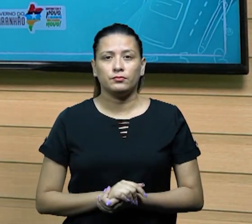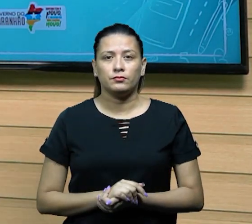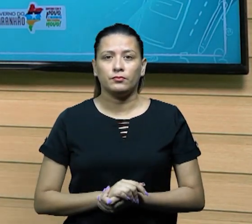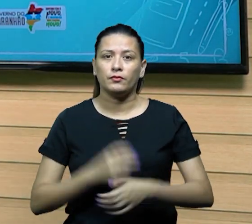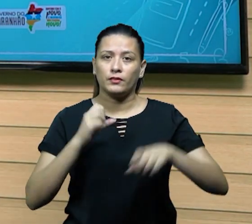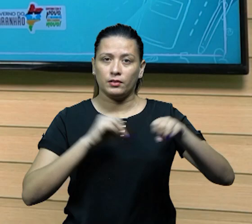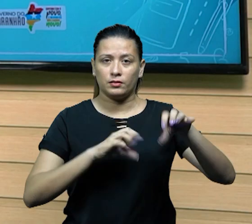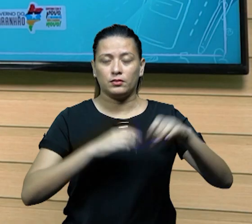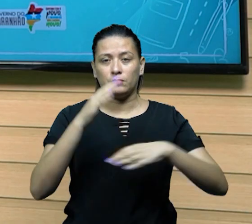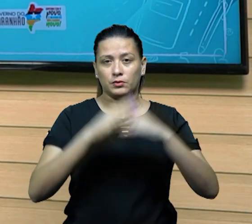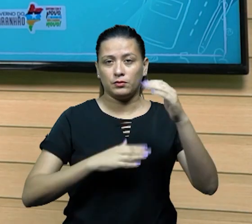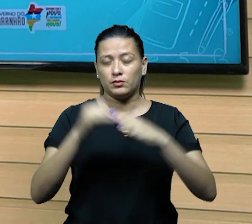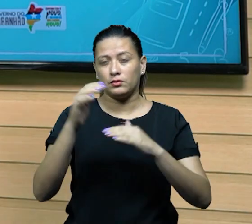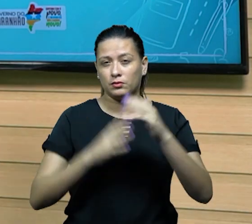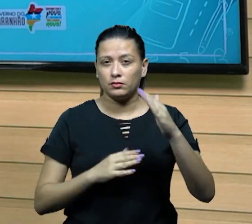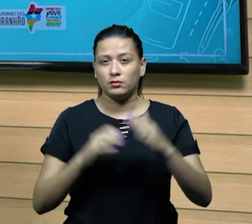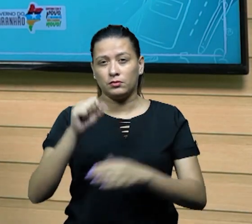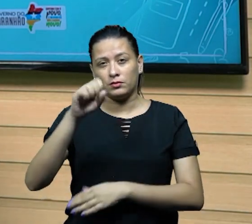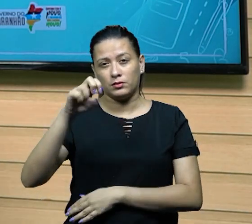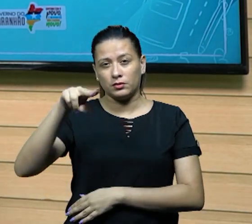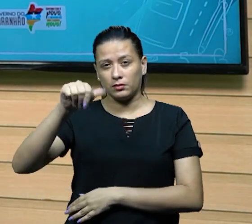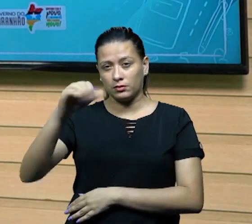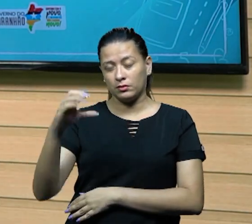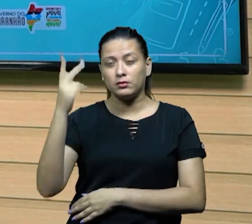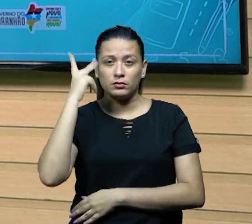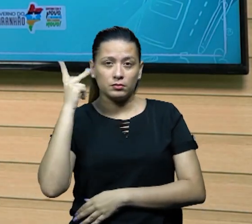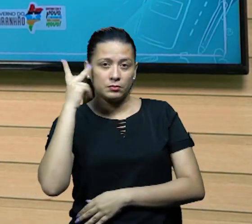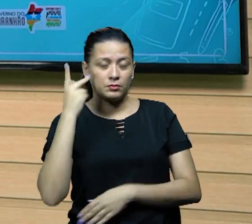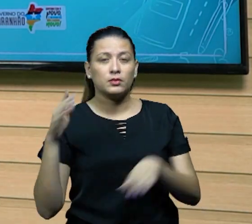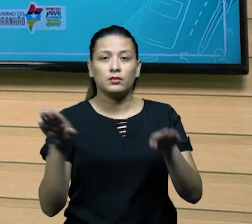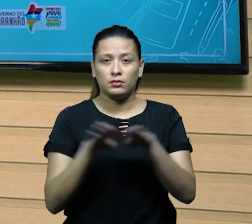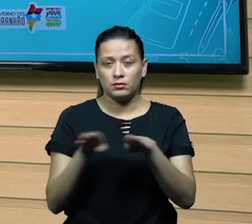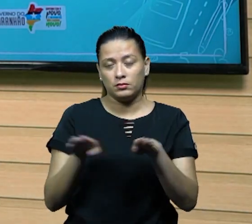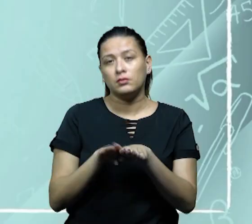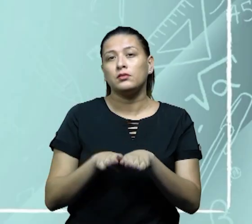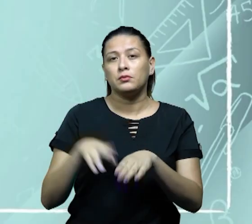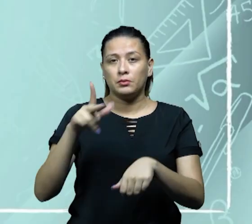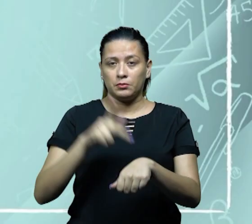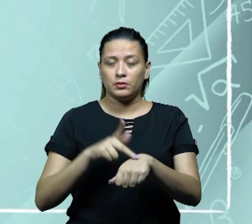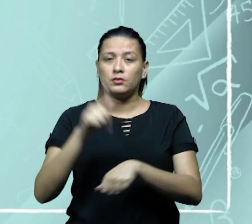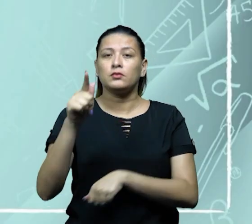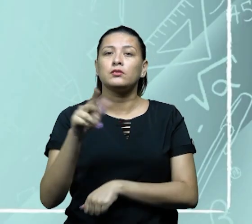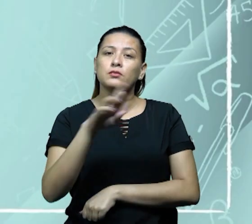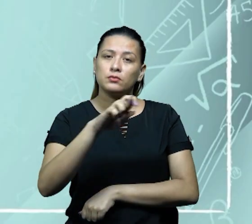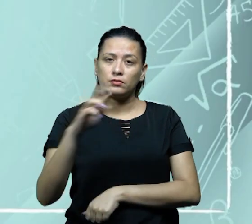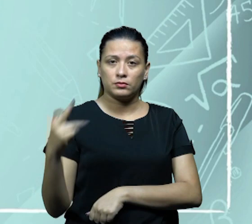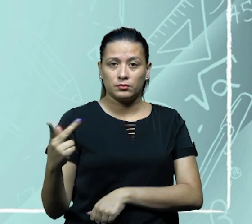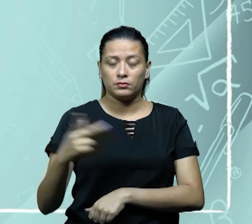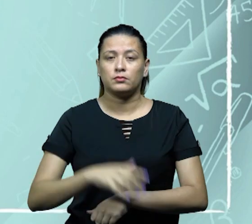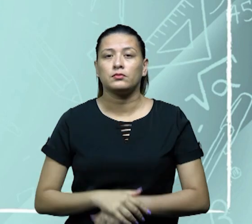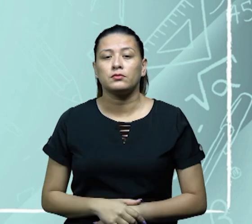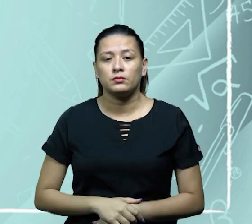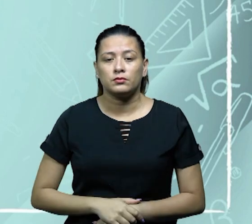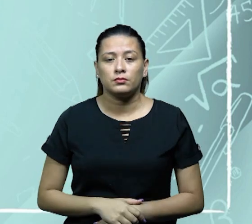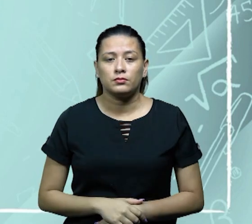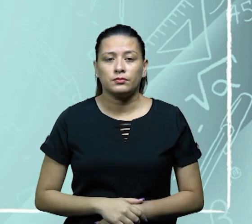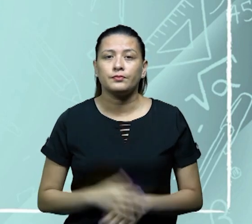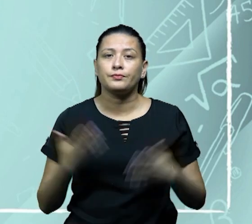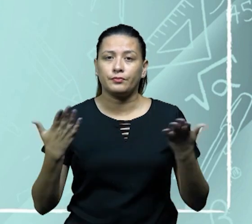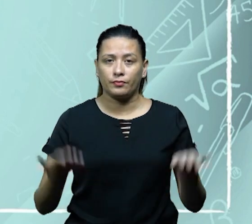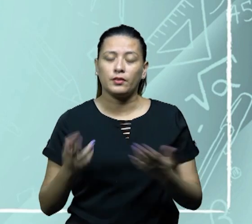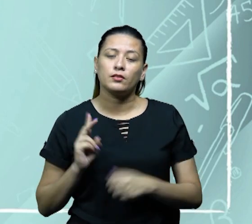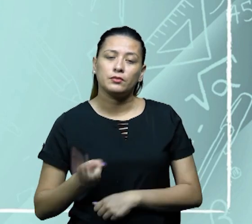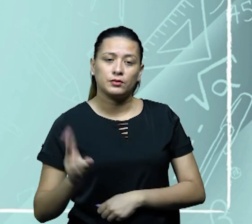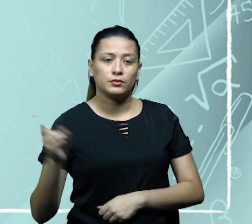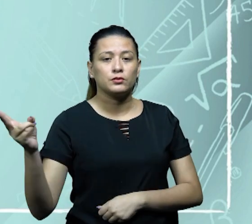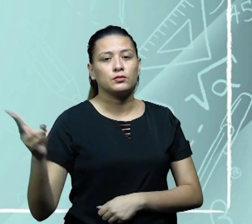Docência de Educação Profissional pelo SENAC de São Paulo e também sou especialista em Recursos Humanos. Vamos dar sequência às nossas